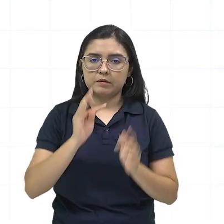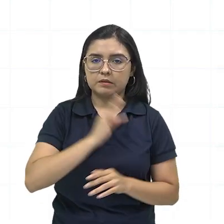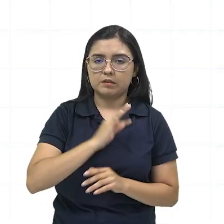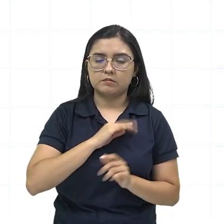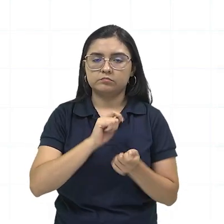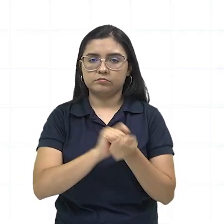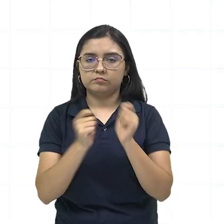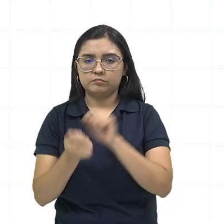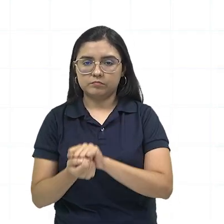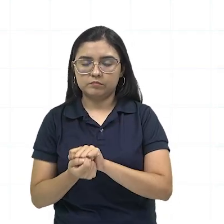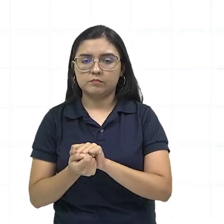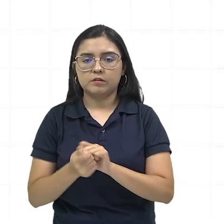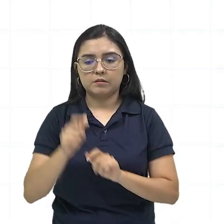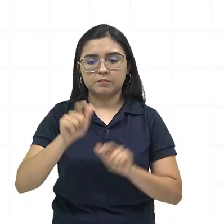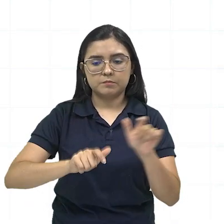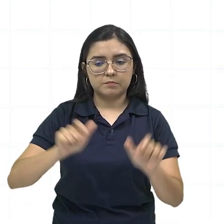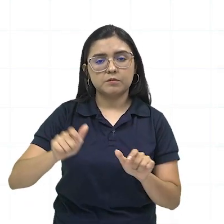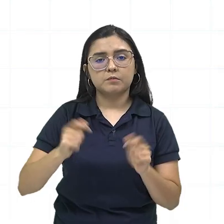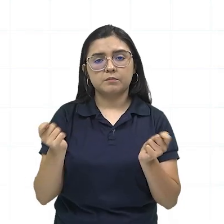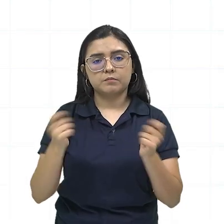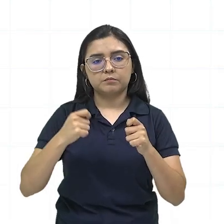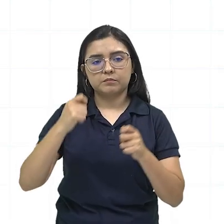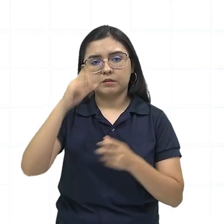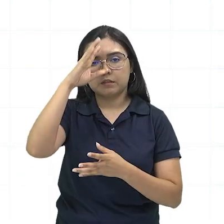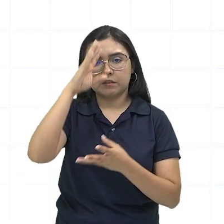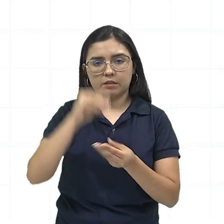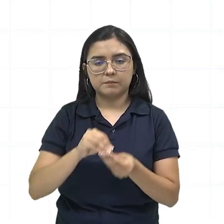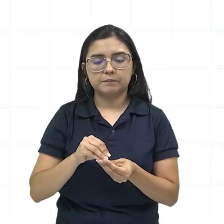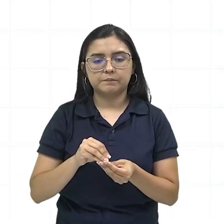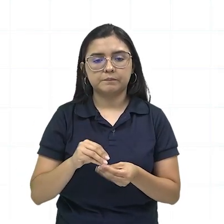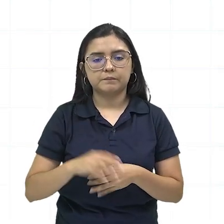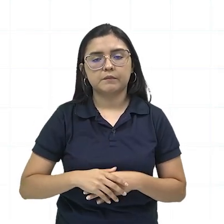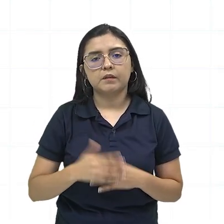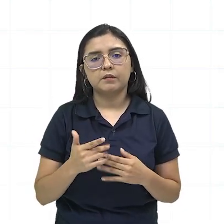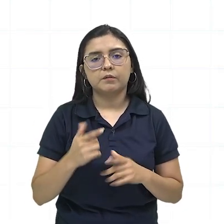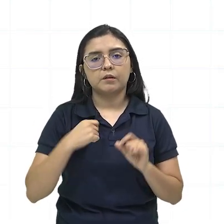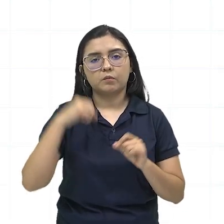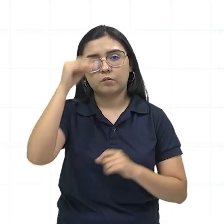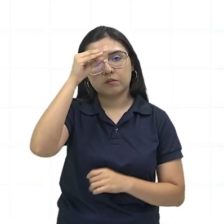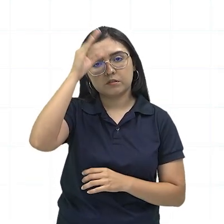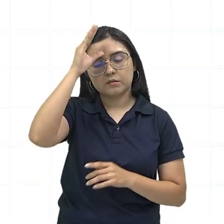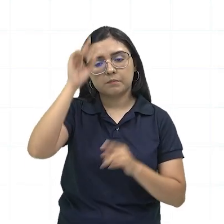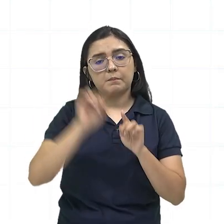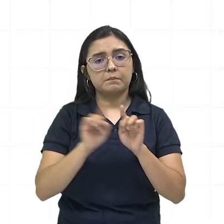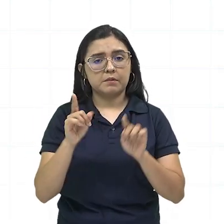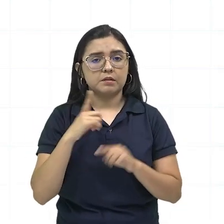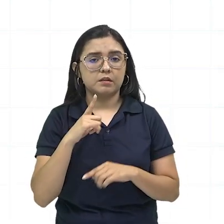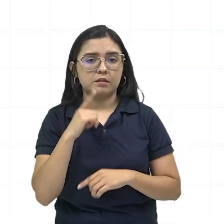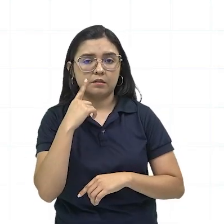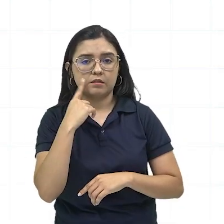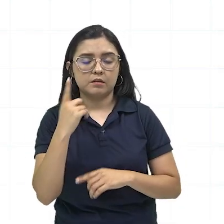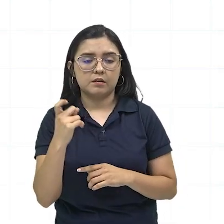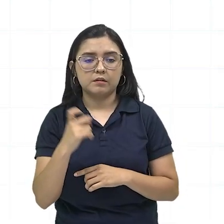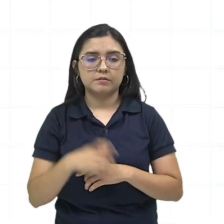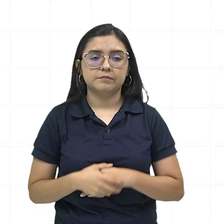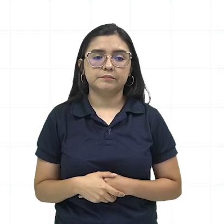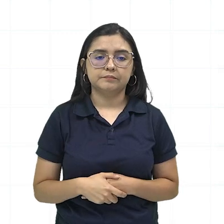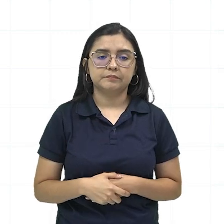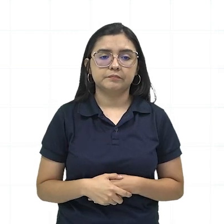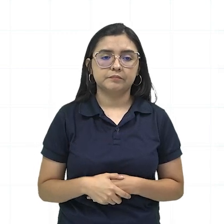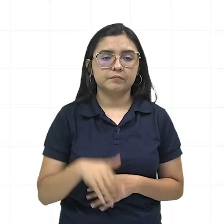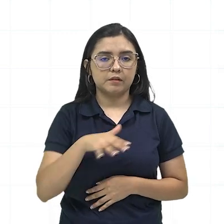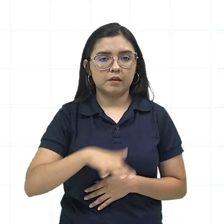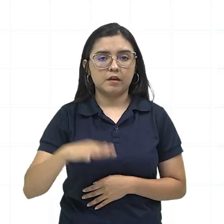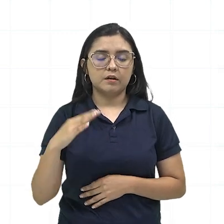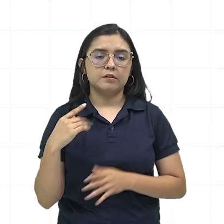termos que sejam entendidos por grande parte da população, que não tem aquele mesmo conhecimento, mas que se interessa por saber o que está sendo feito no campo